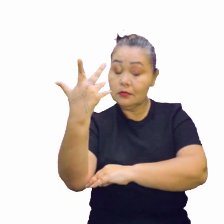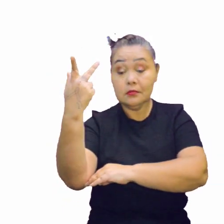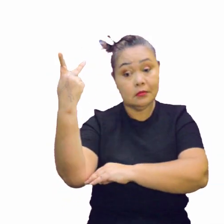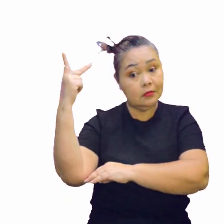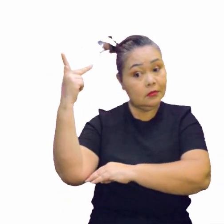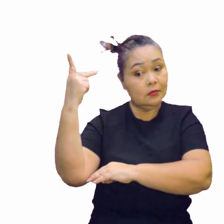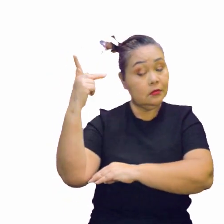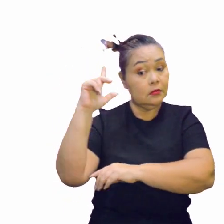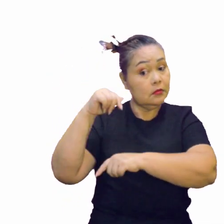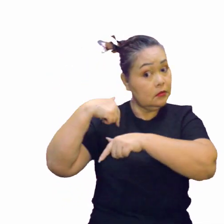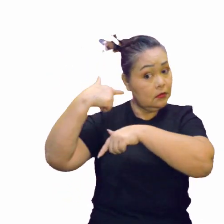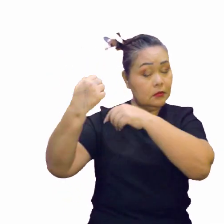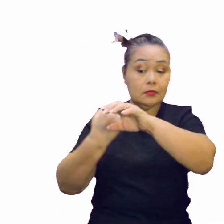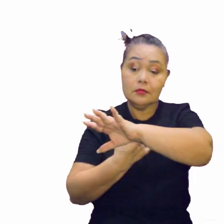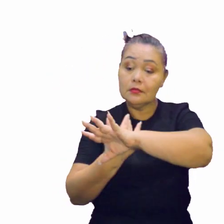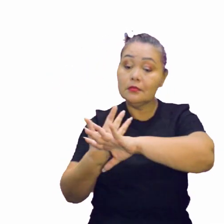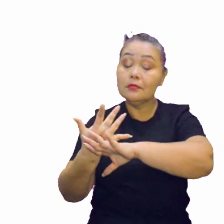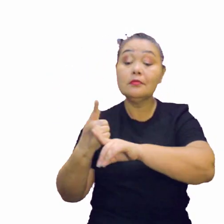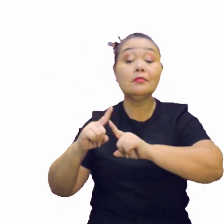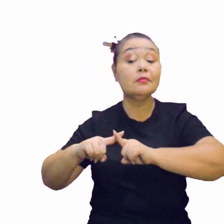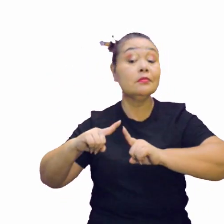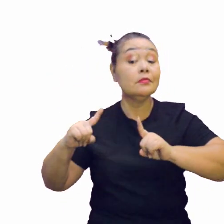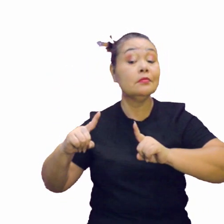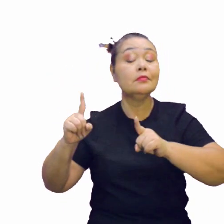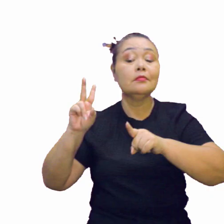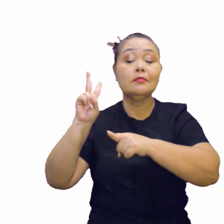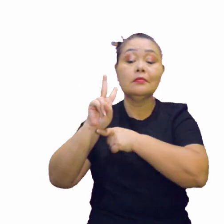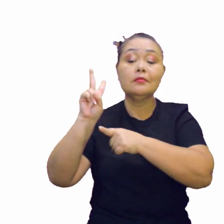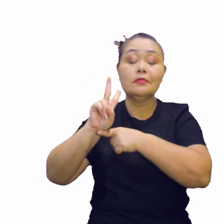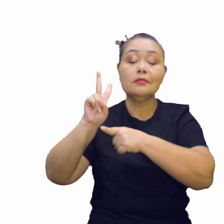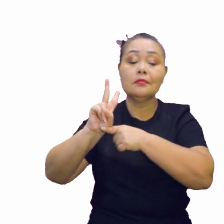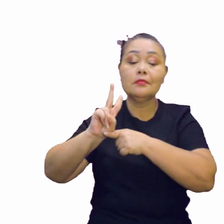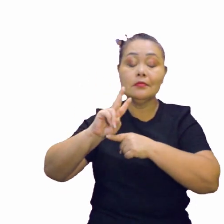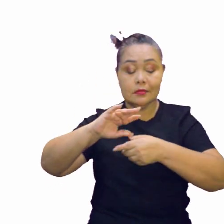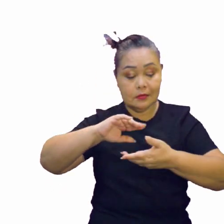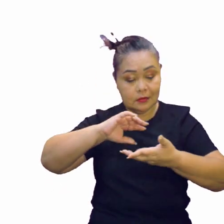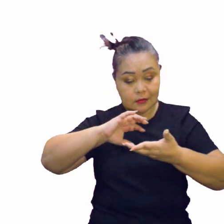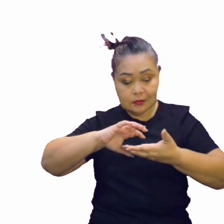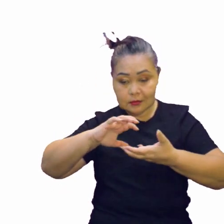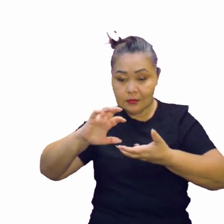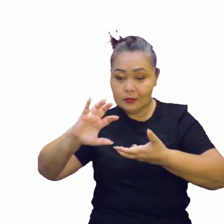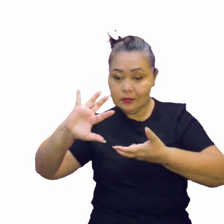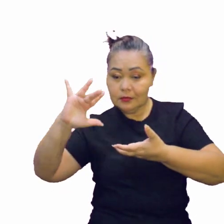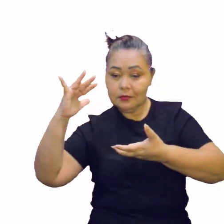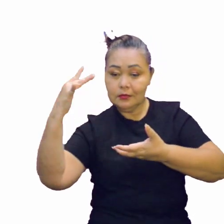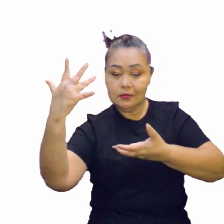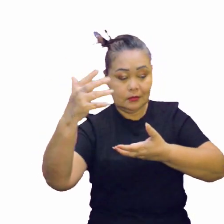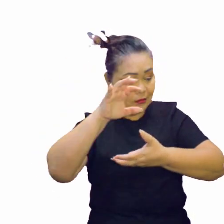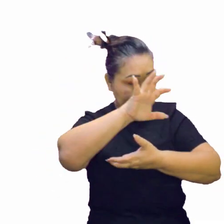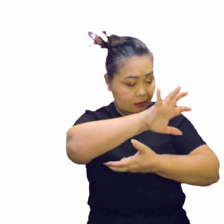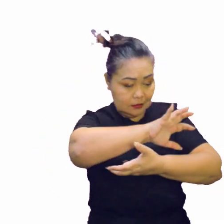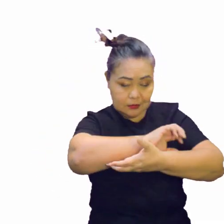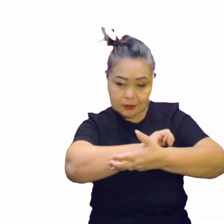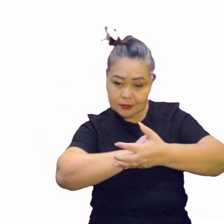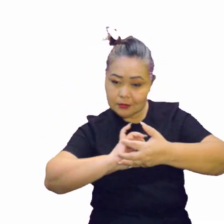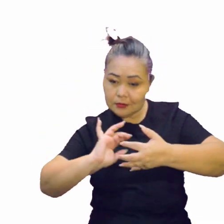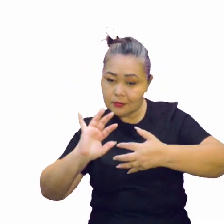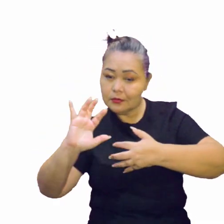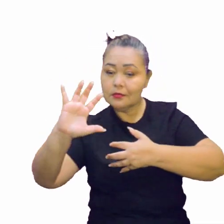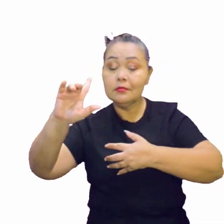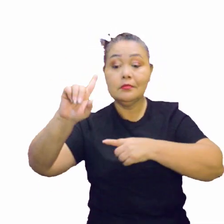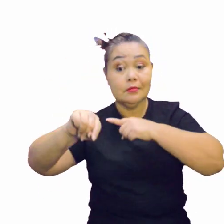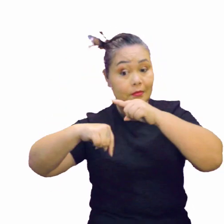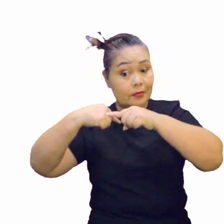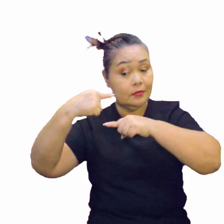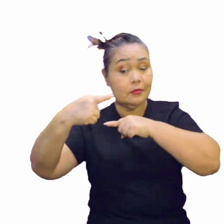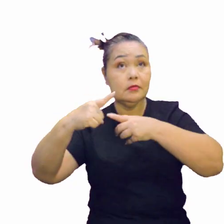produção, mas manutenção daquele ecossistema. Cara, e aí você tem N